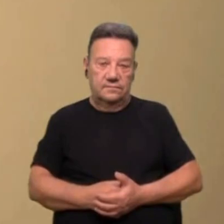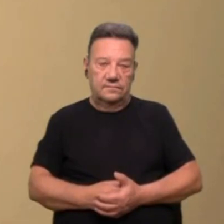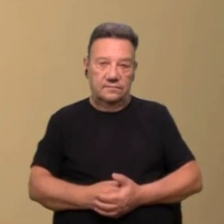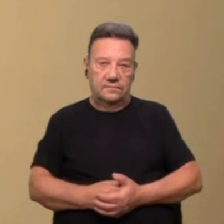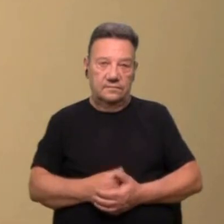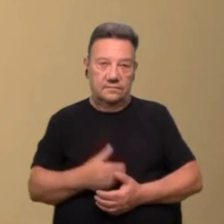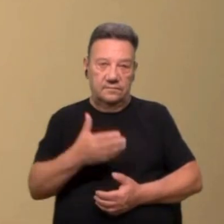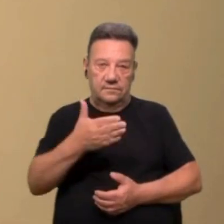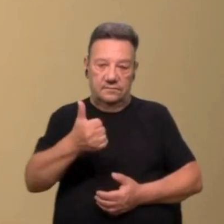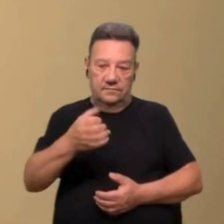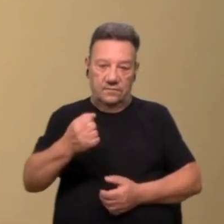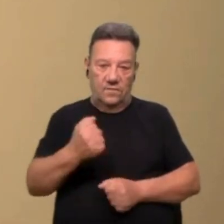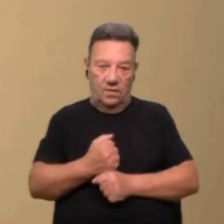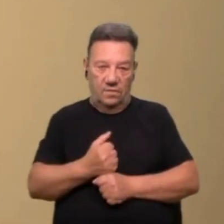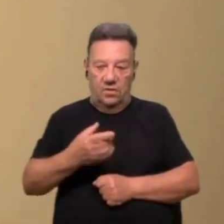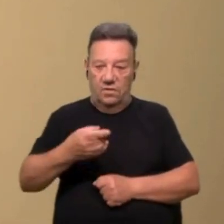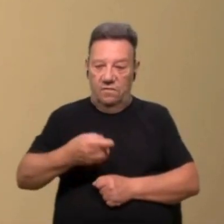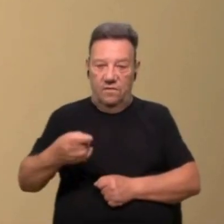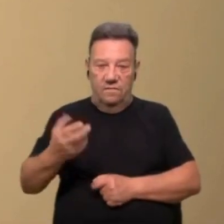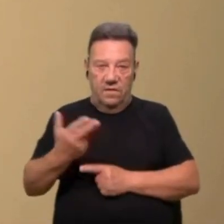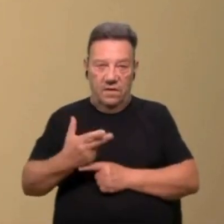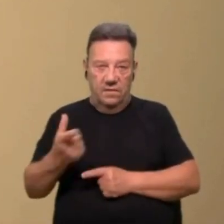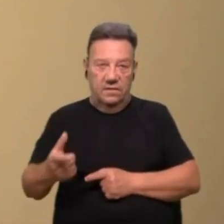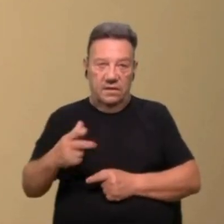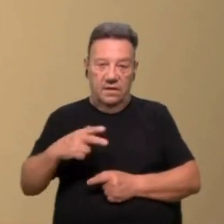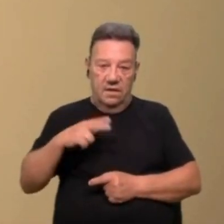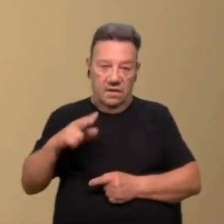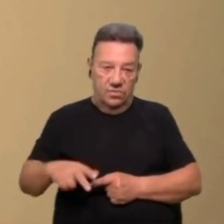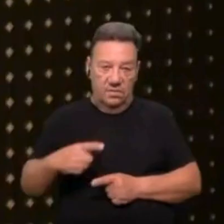São 150 obras de 99 artistas